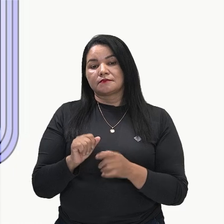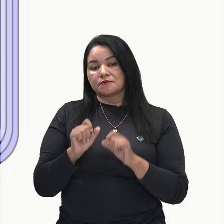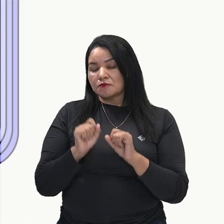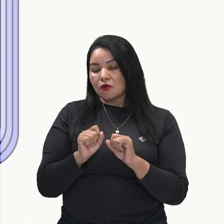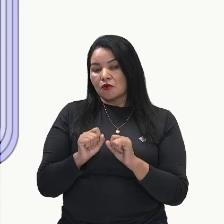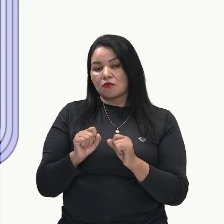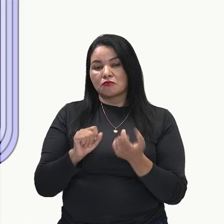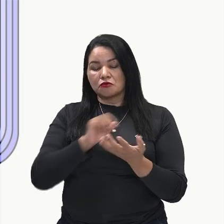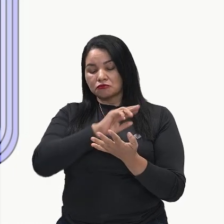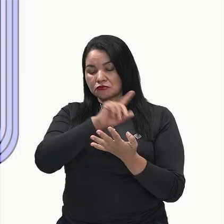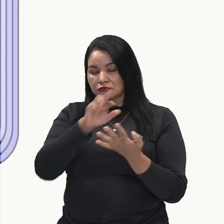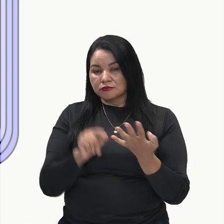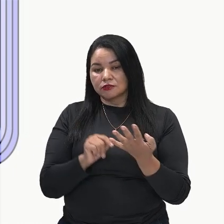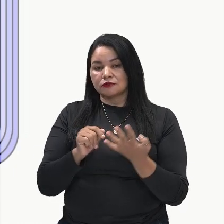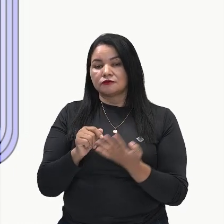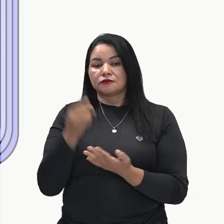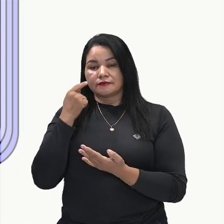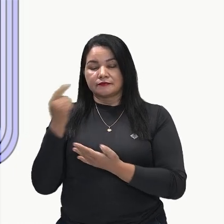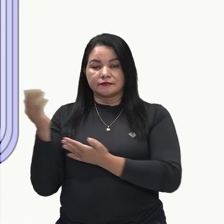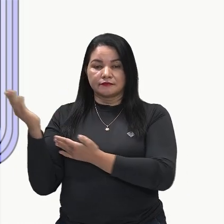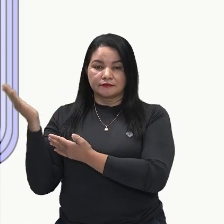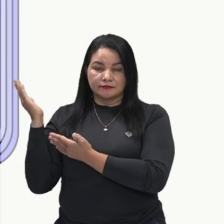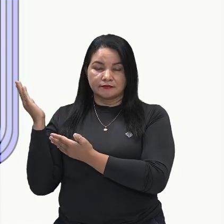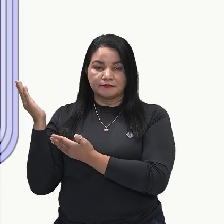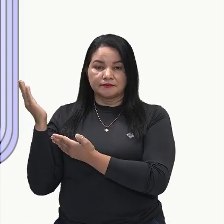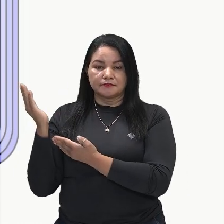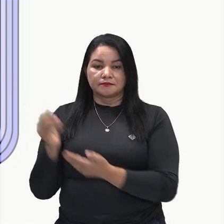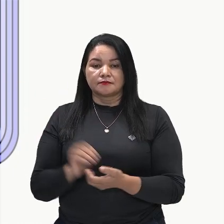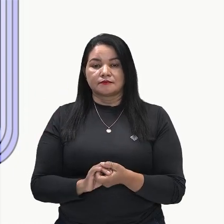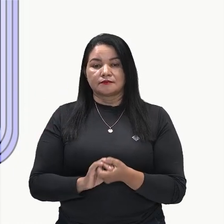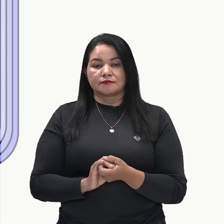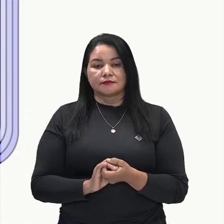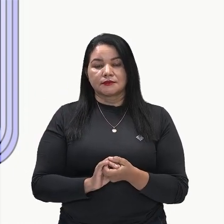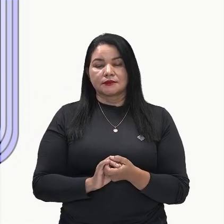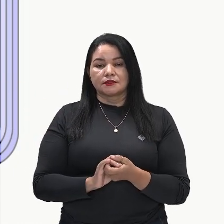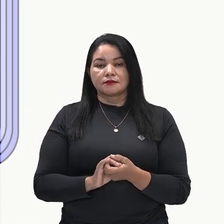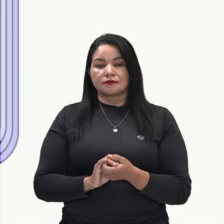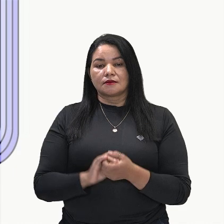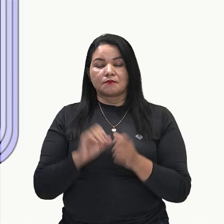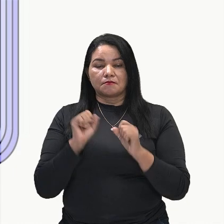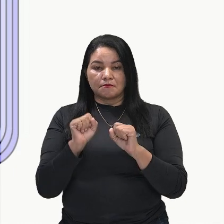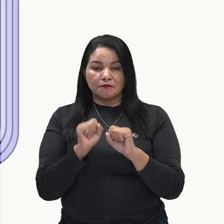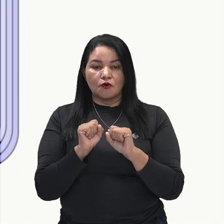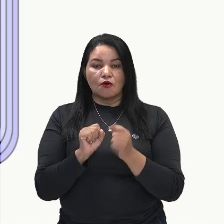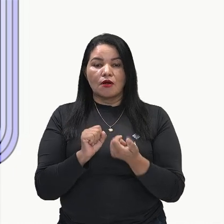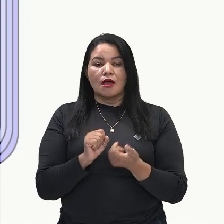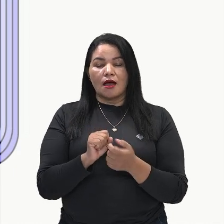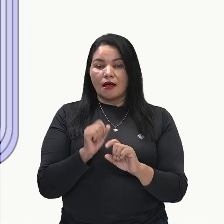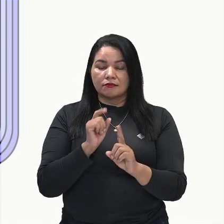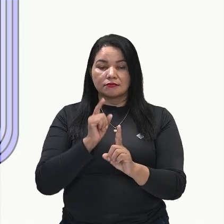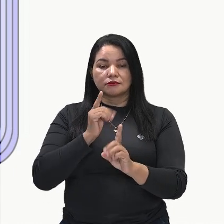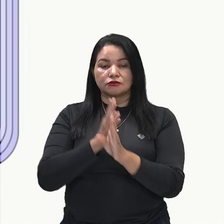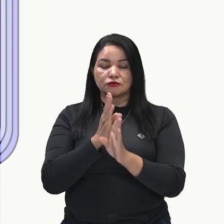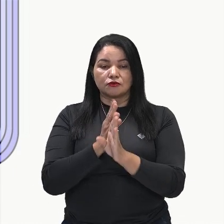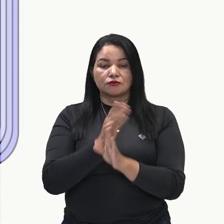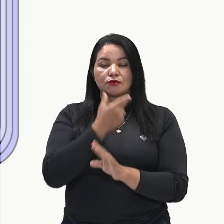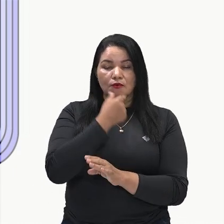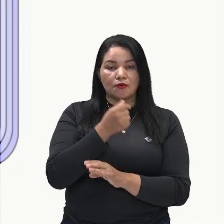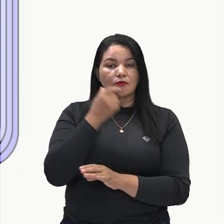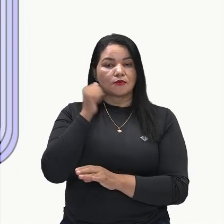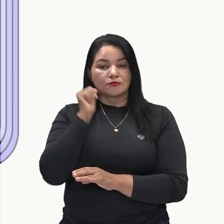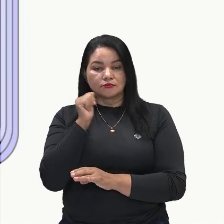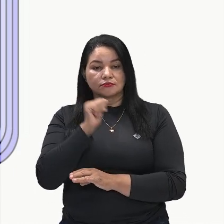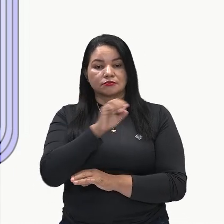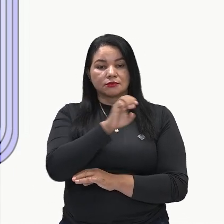agua, la agua, el calor, la calor, el azúcar, la azúcar, el análisis, la